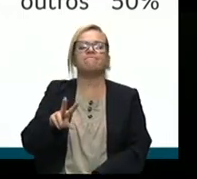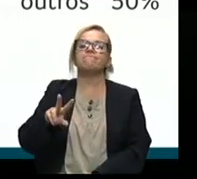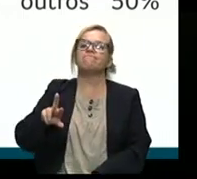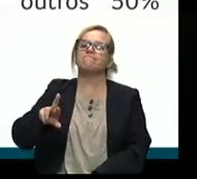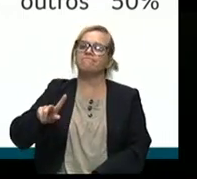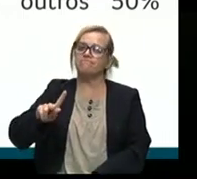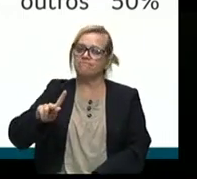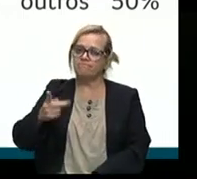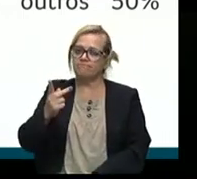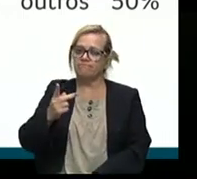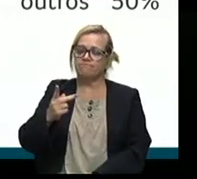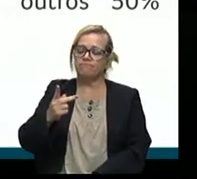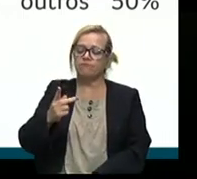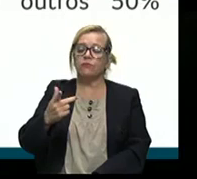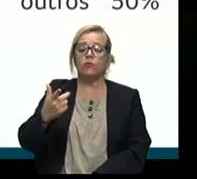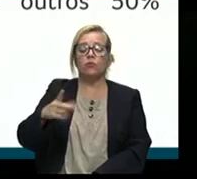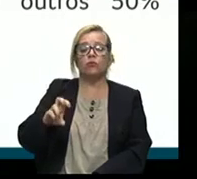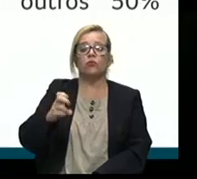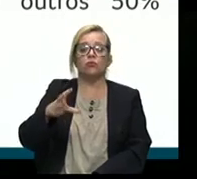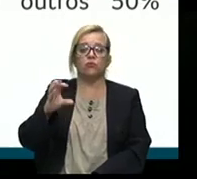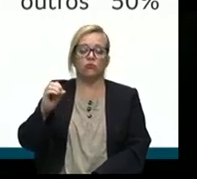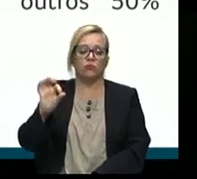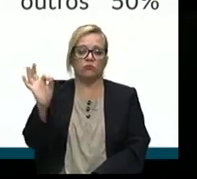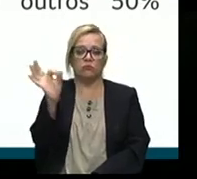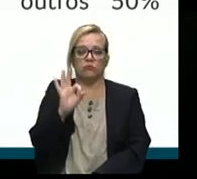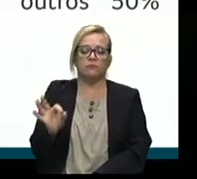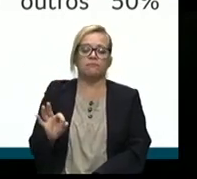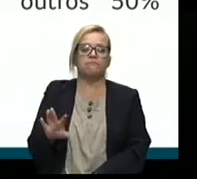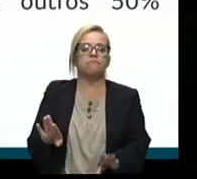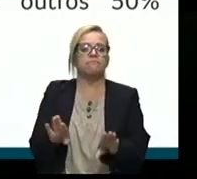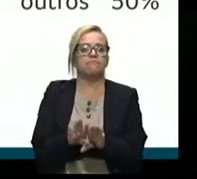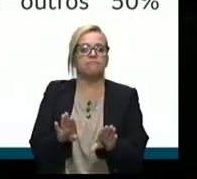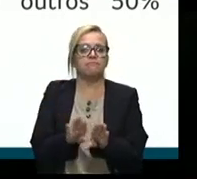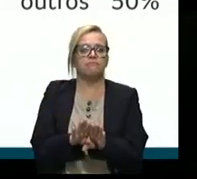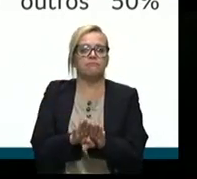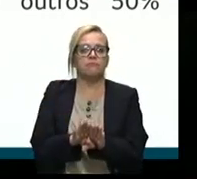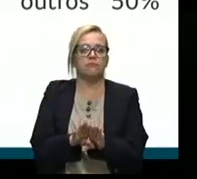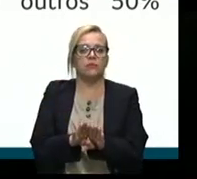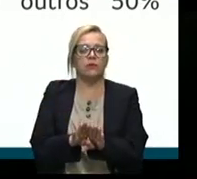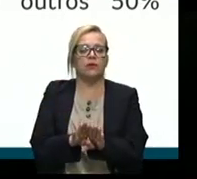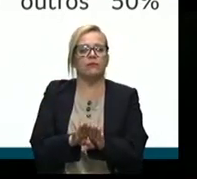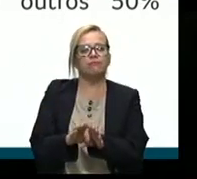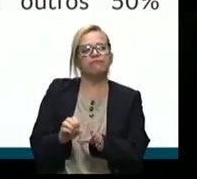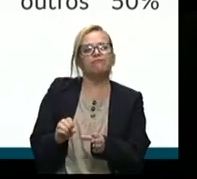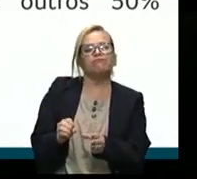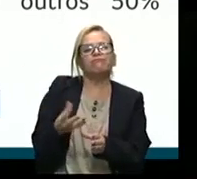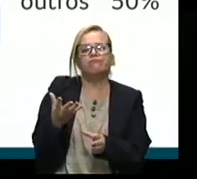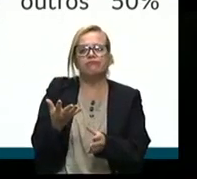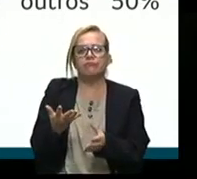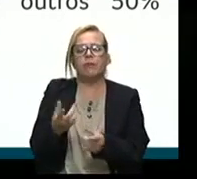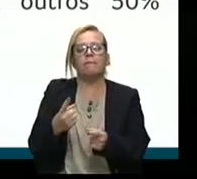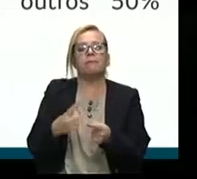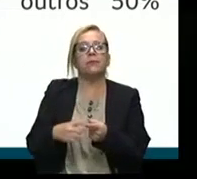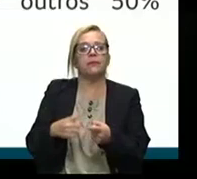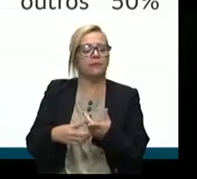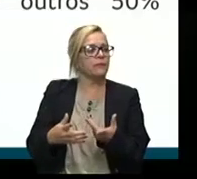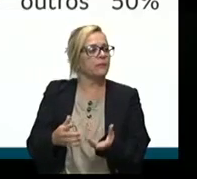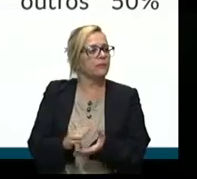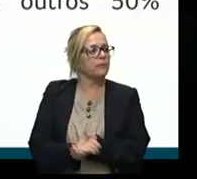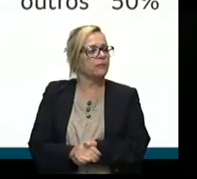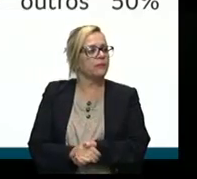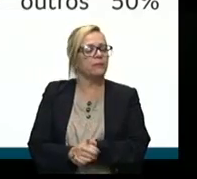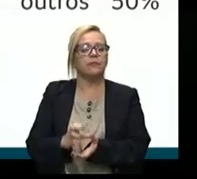H e os outros 50% devem-se ao acaso. Por quê? Olha aqui,